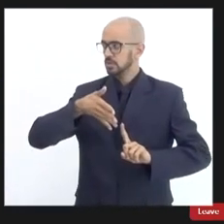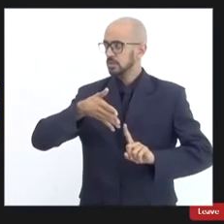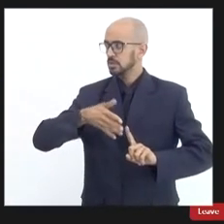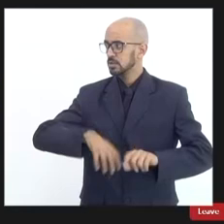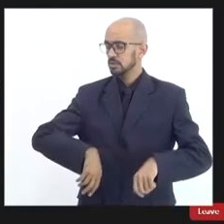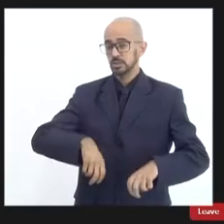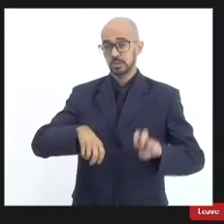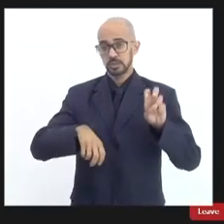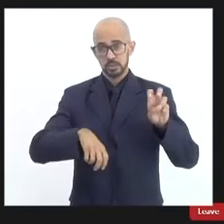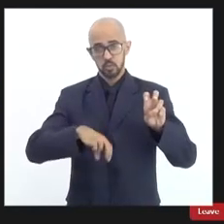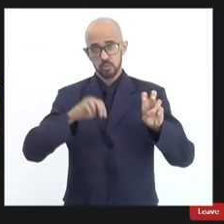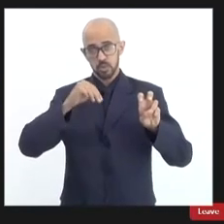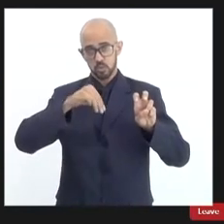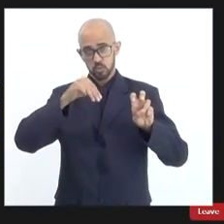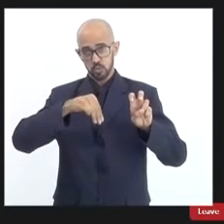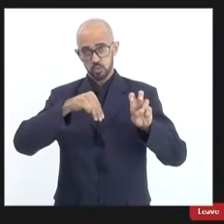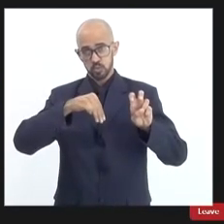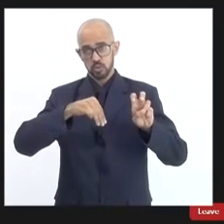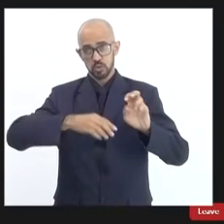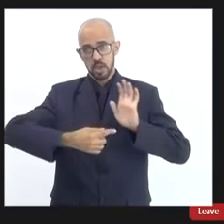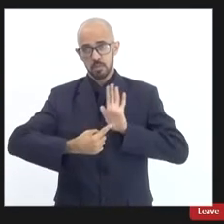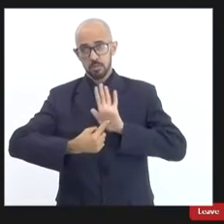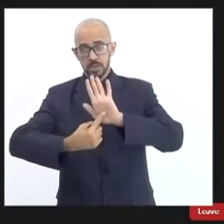de 5 minutos